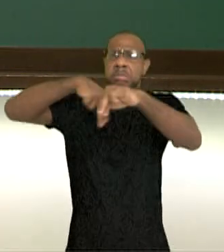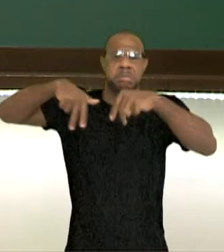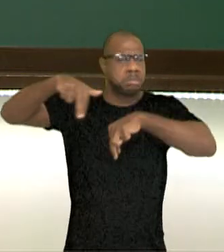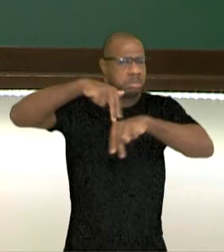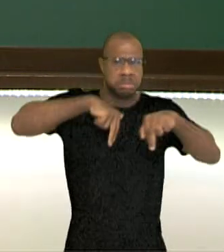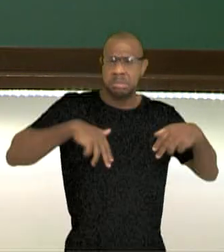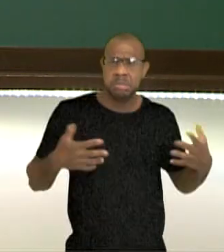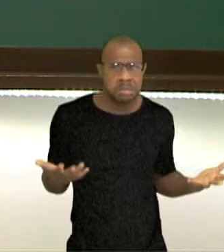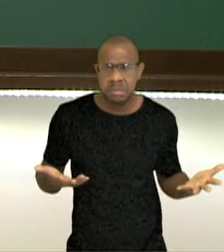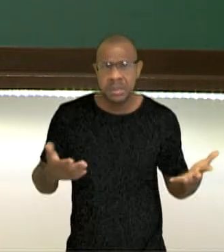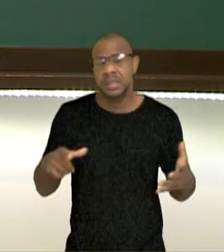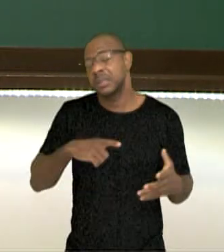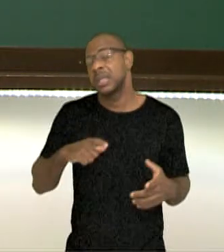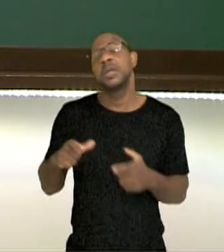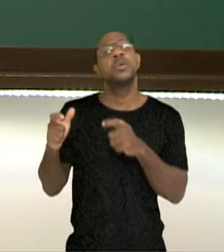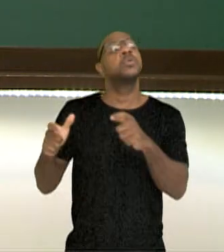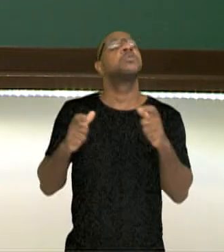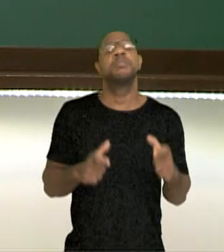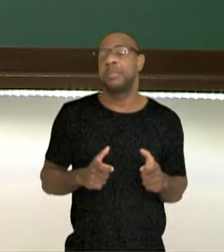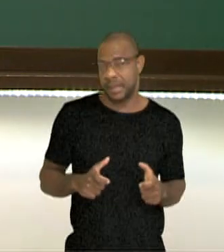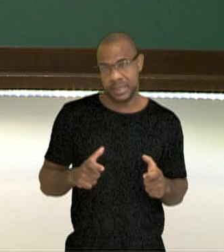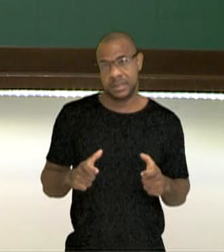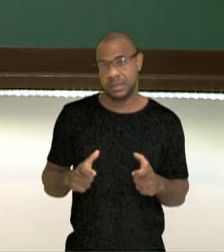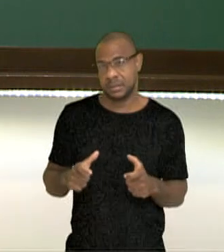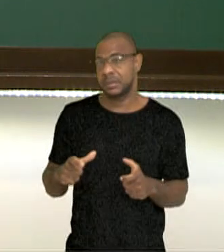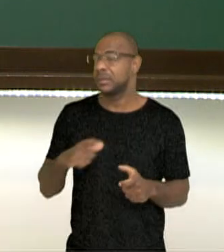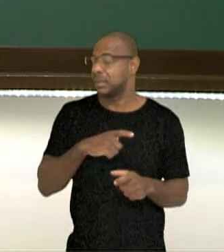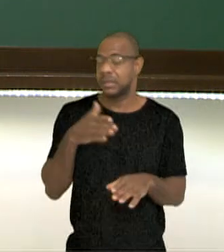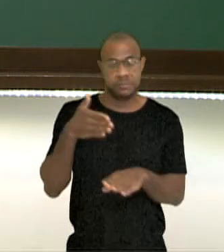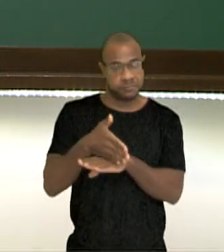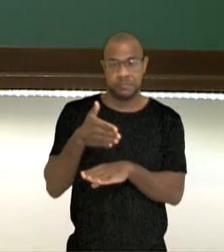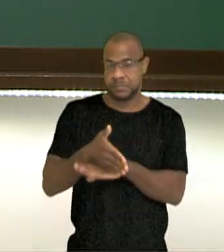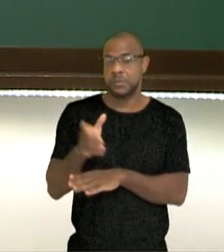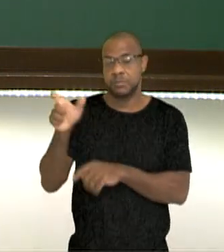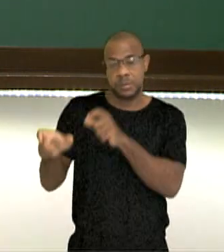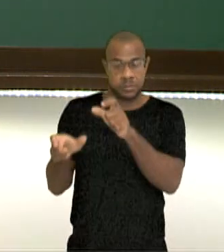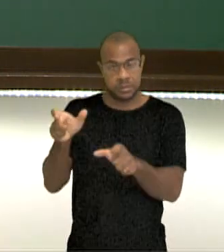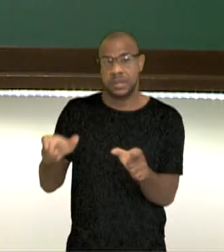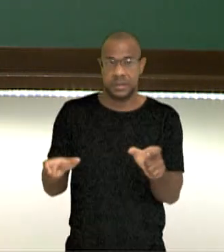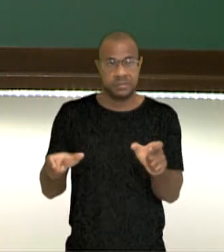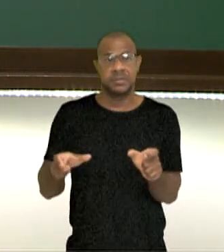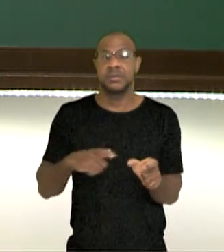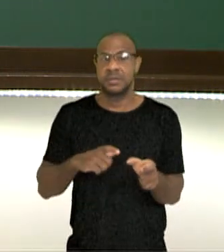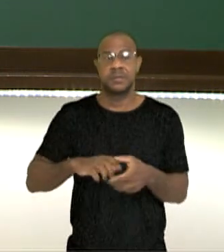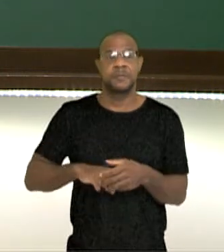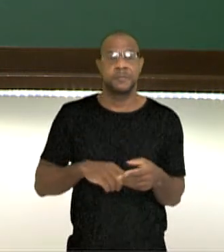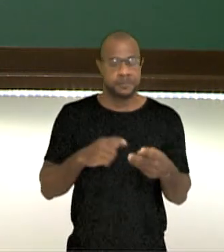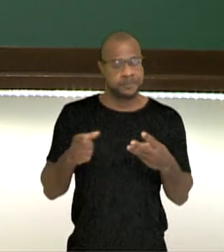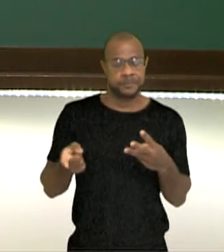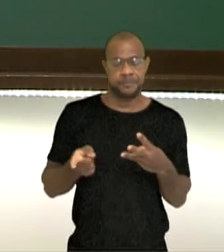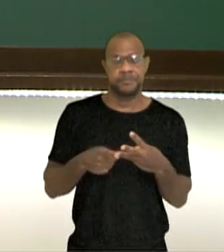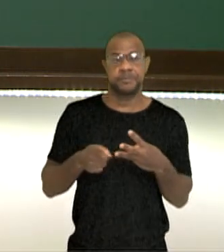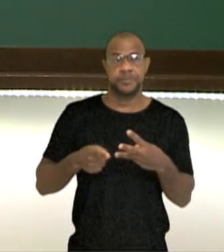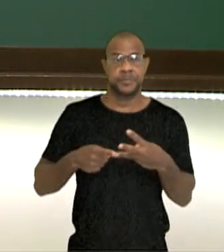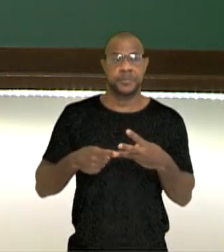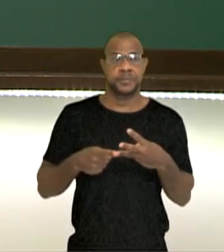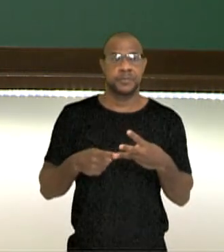Então, nós temos um espaço sendo frequentado e aí nós temos a frequentação do